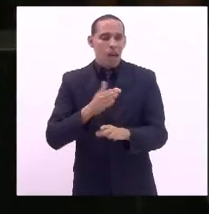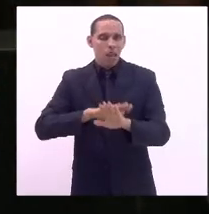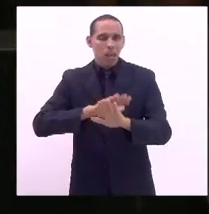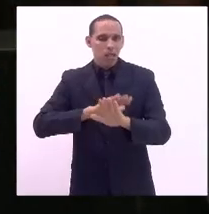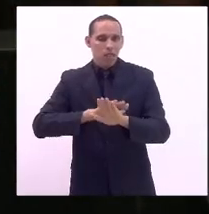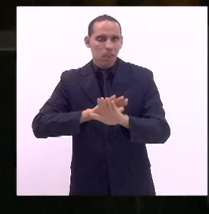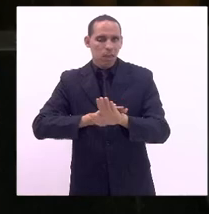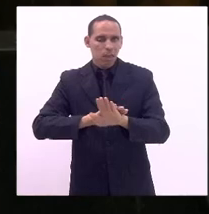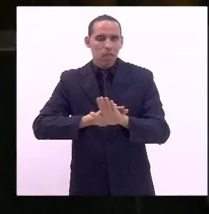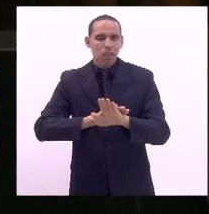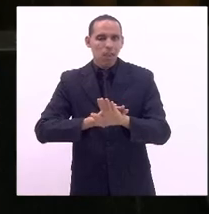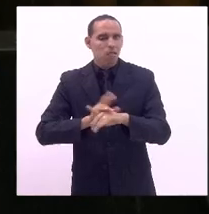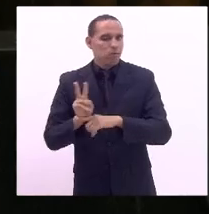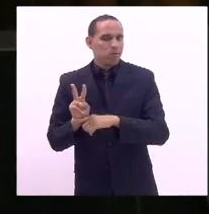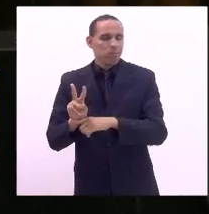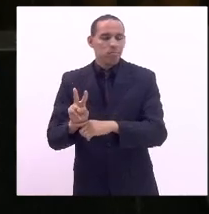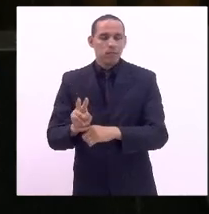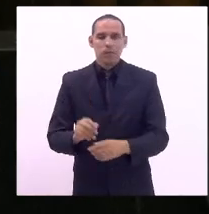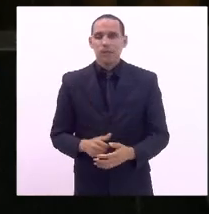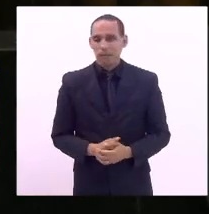ideologias defenderem.